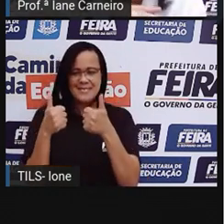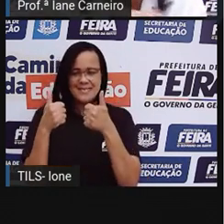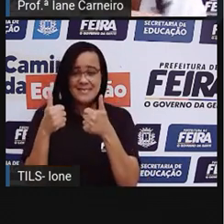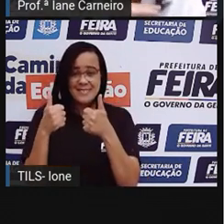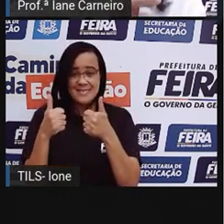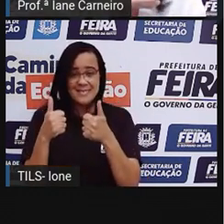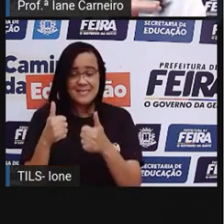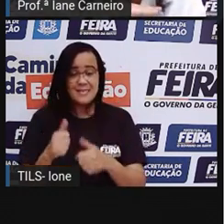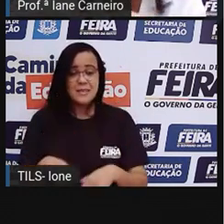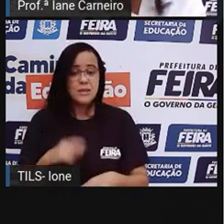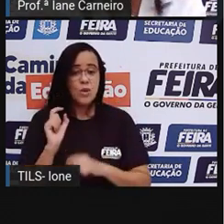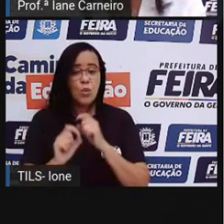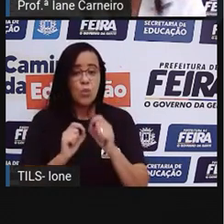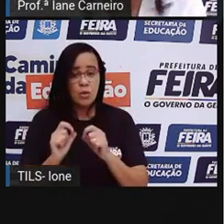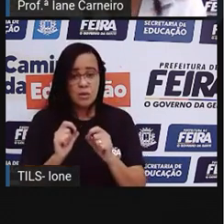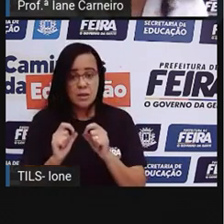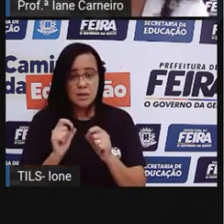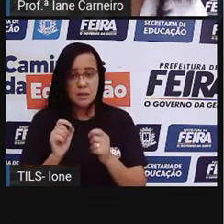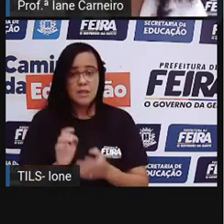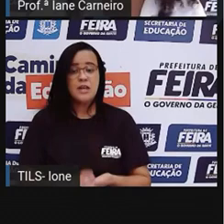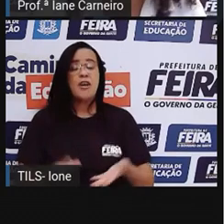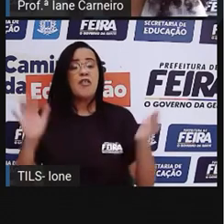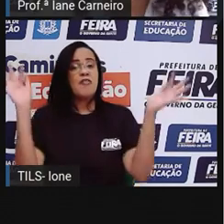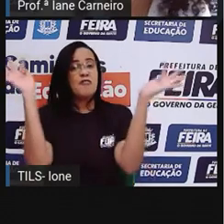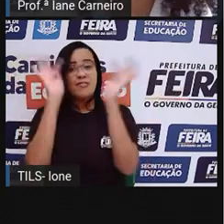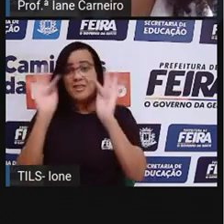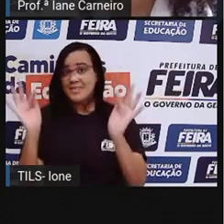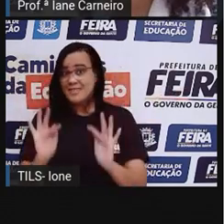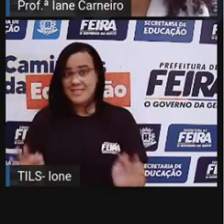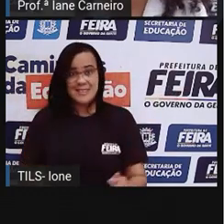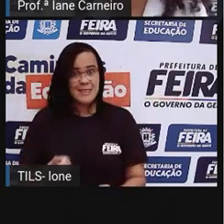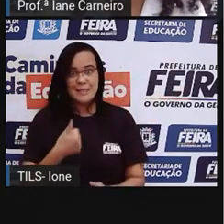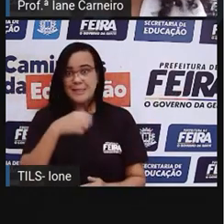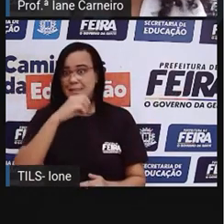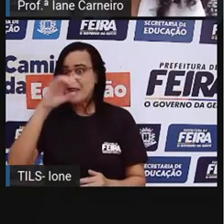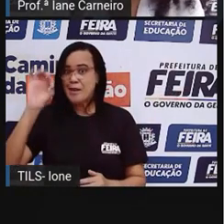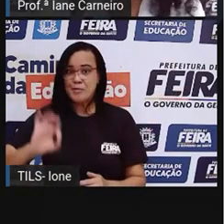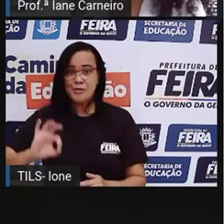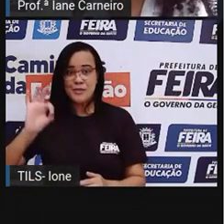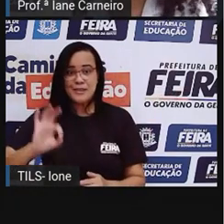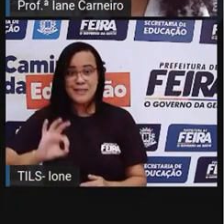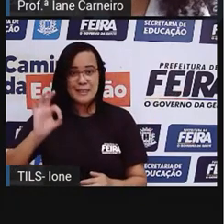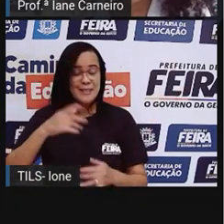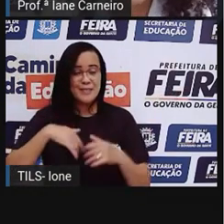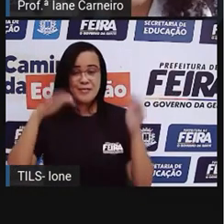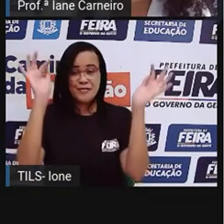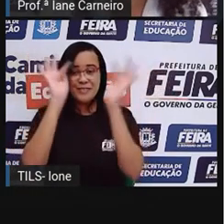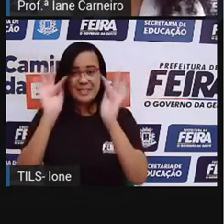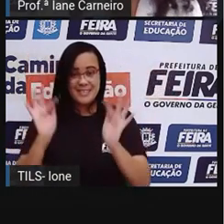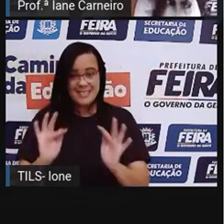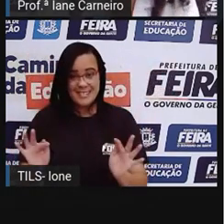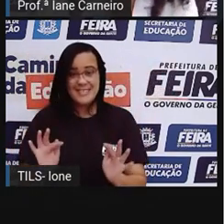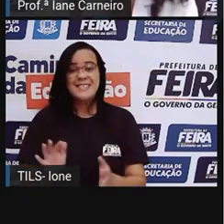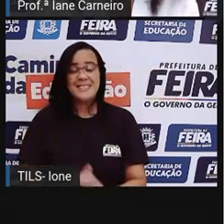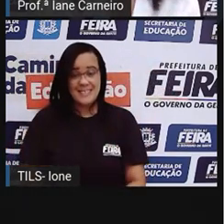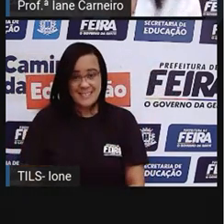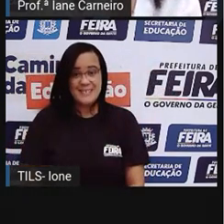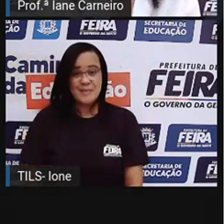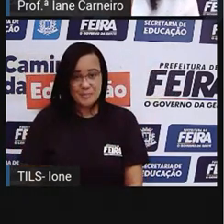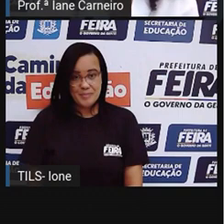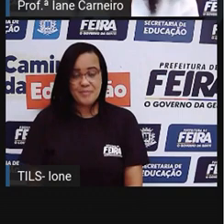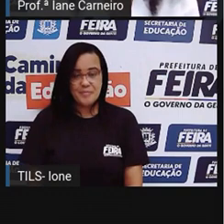ó, de feliz, assim, 100% feliz, tá bom? E aí, antes da provinha aqui pro pote da